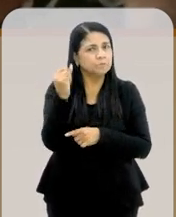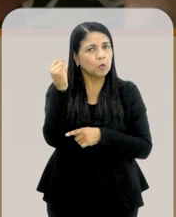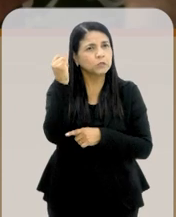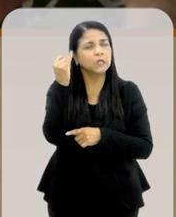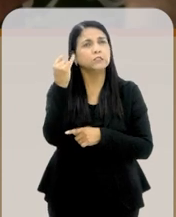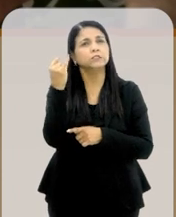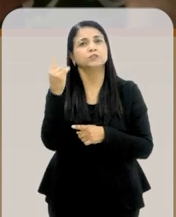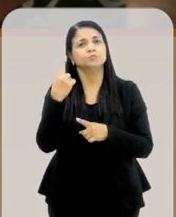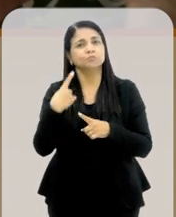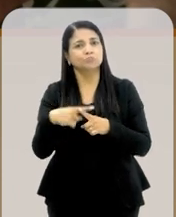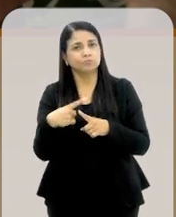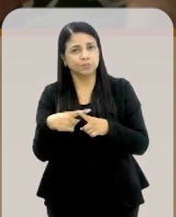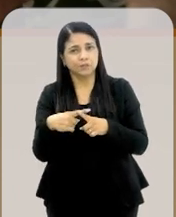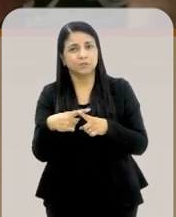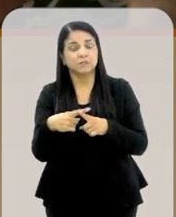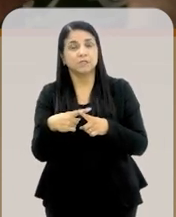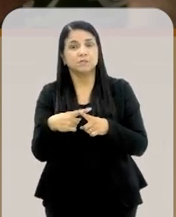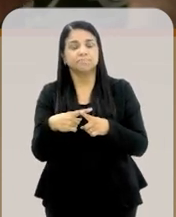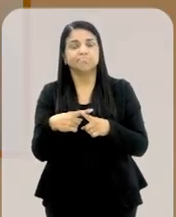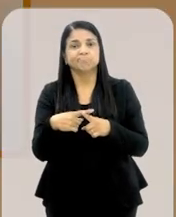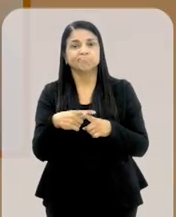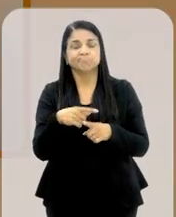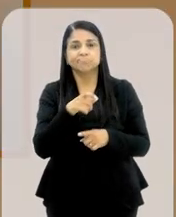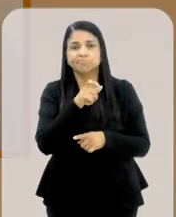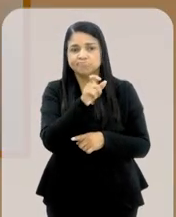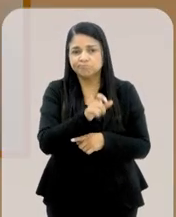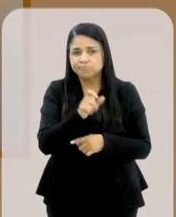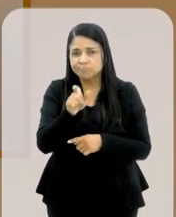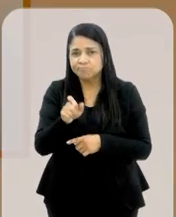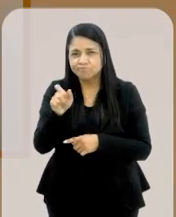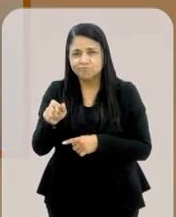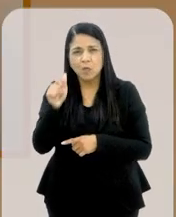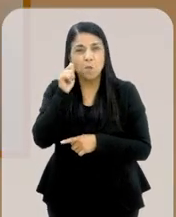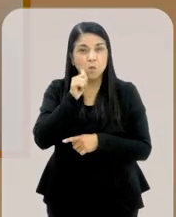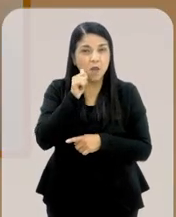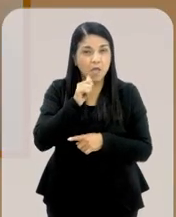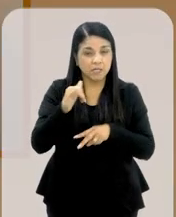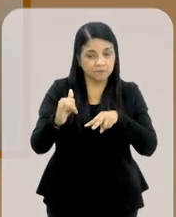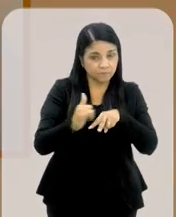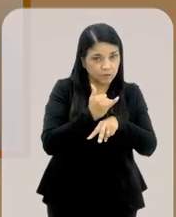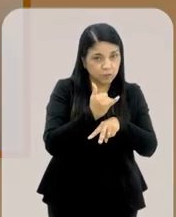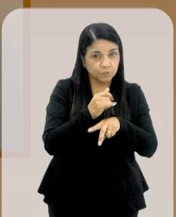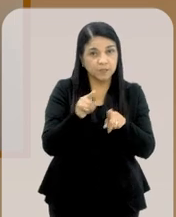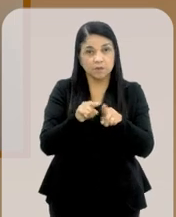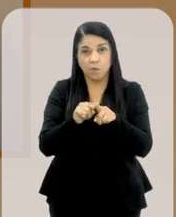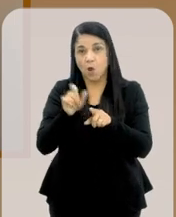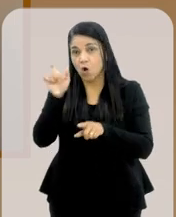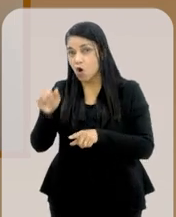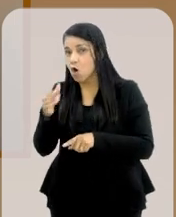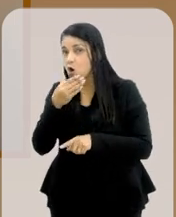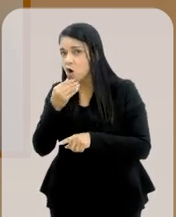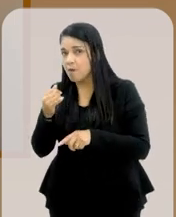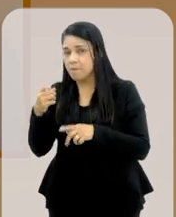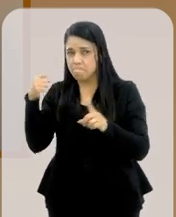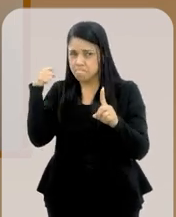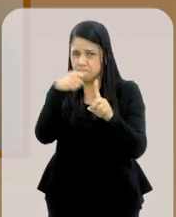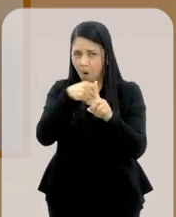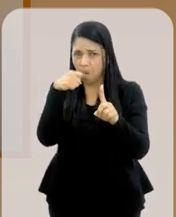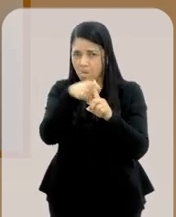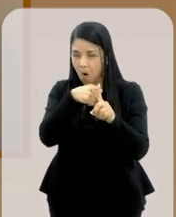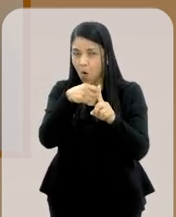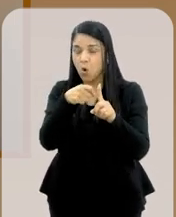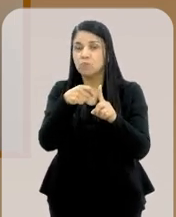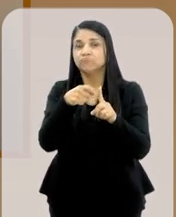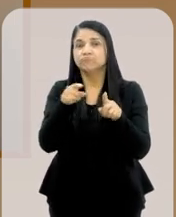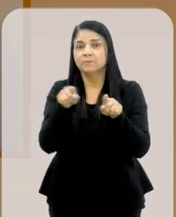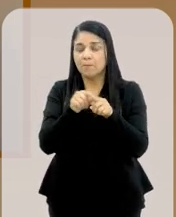que é tão importante porque em muitos casos tanto a vítima quanto o agressor vem de